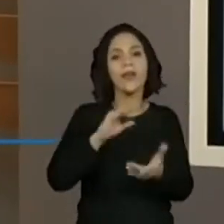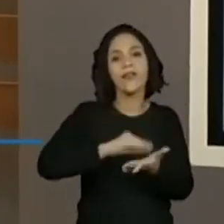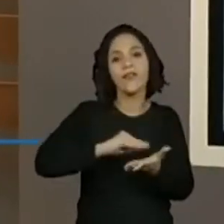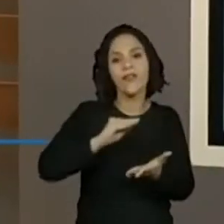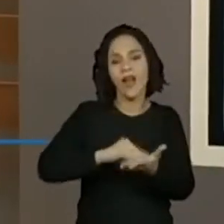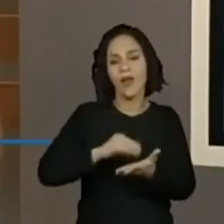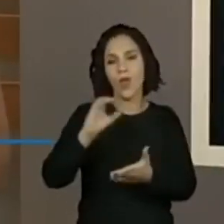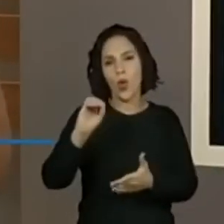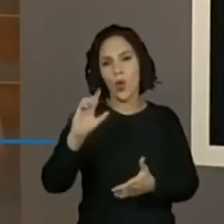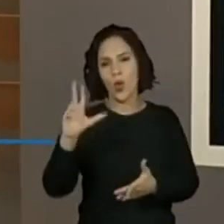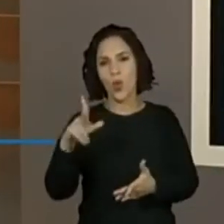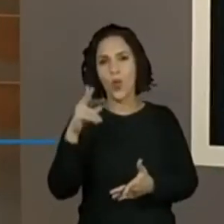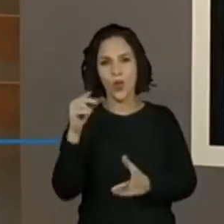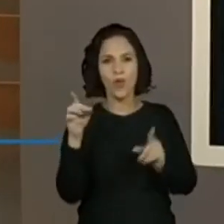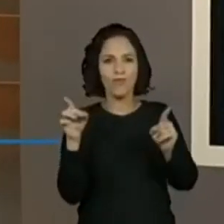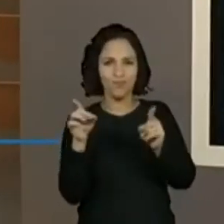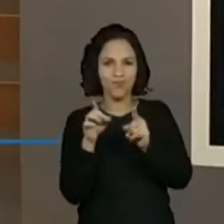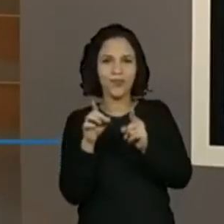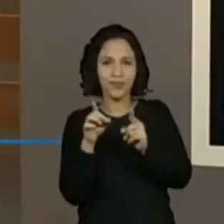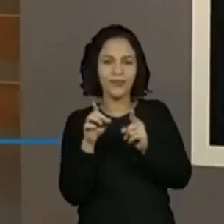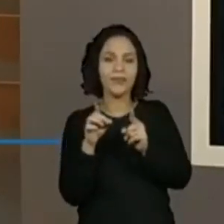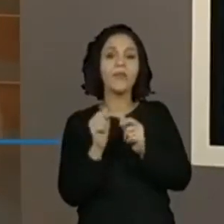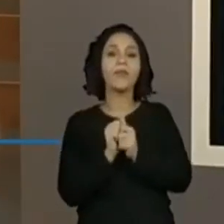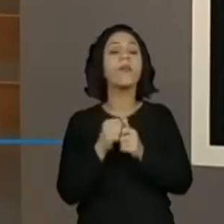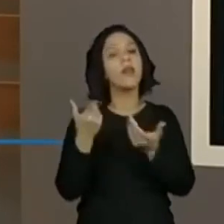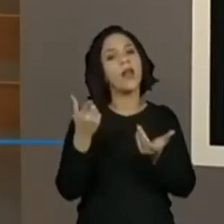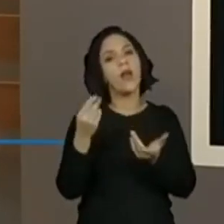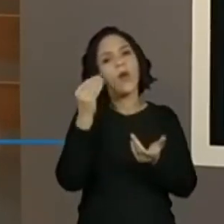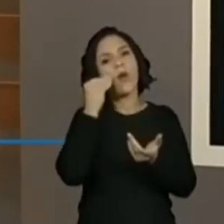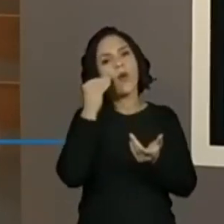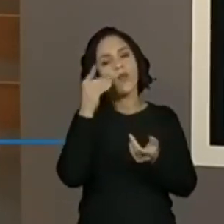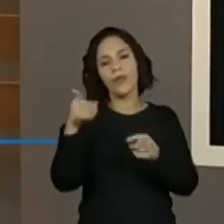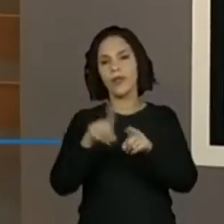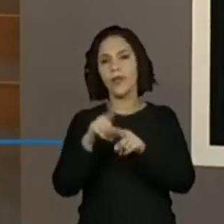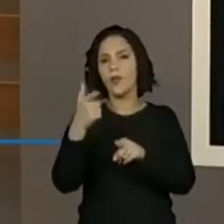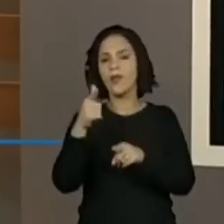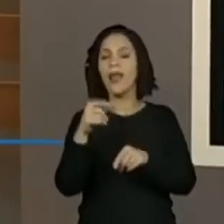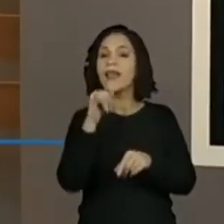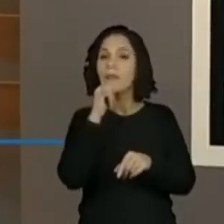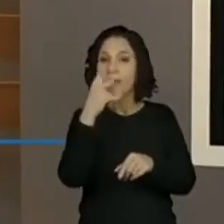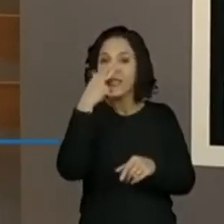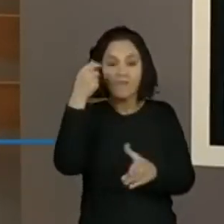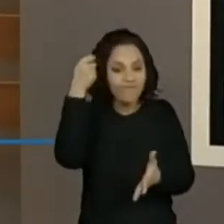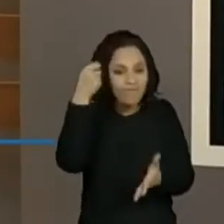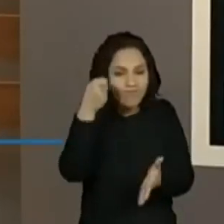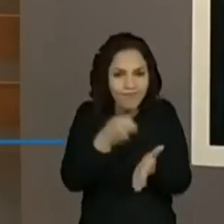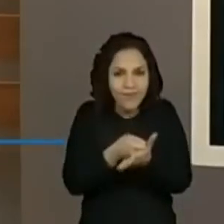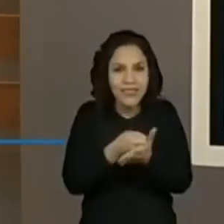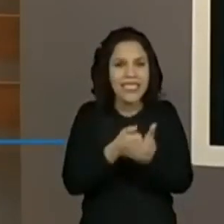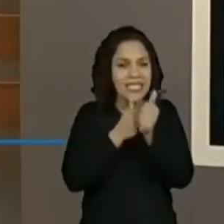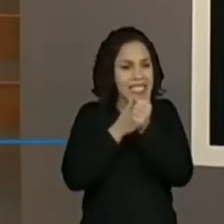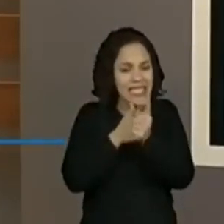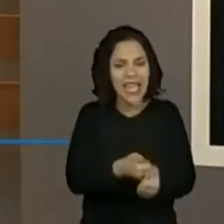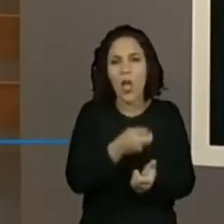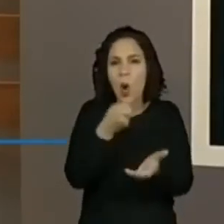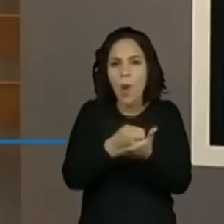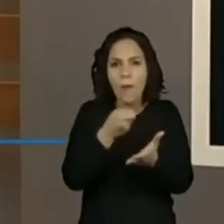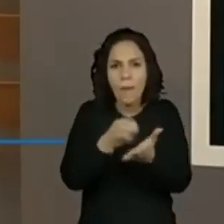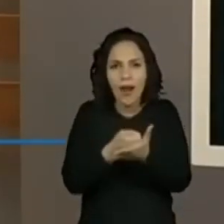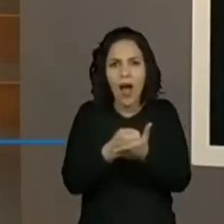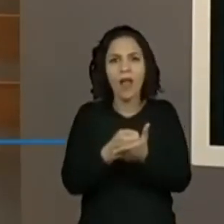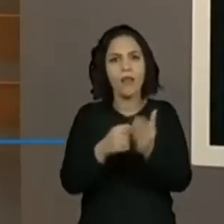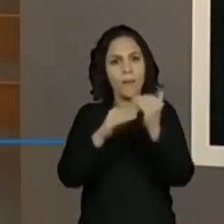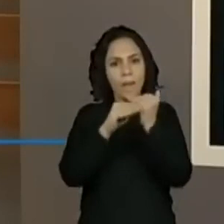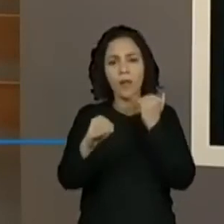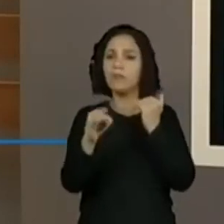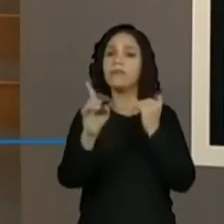o olho dessas notícias, então ficou claro que a notícia também não tem uma estrutura rígida, depende muito da onde você